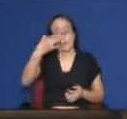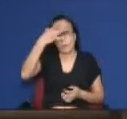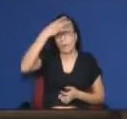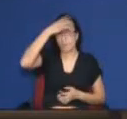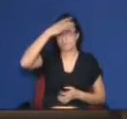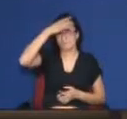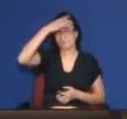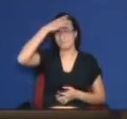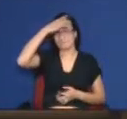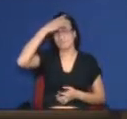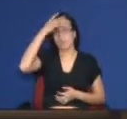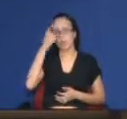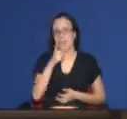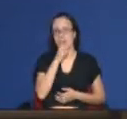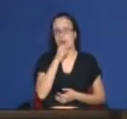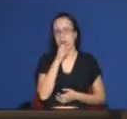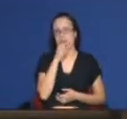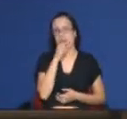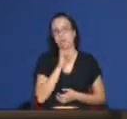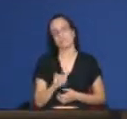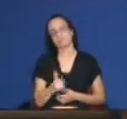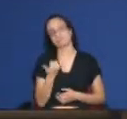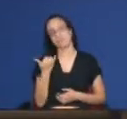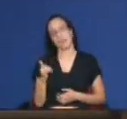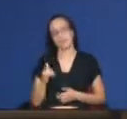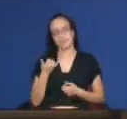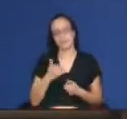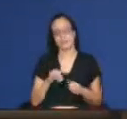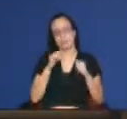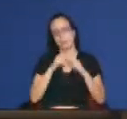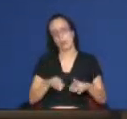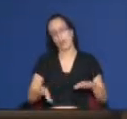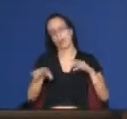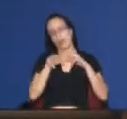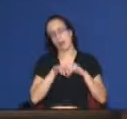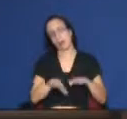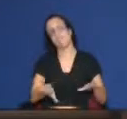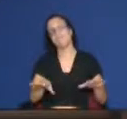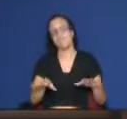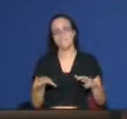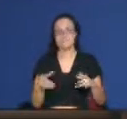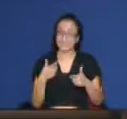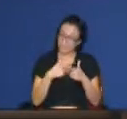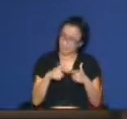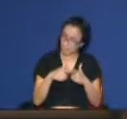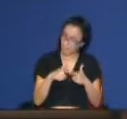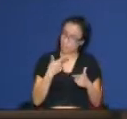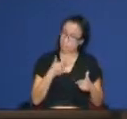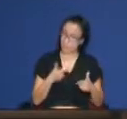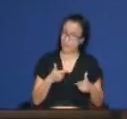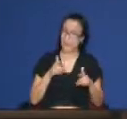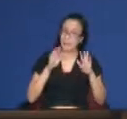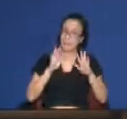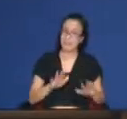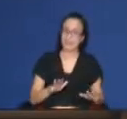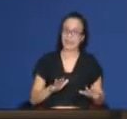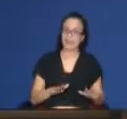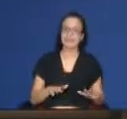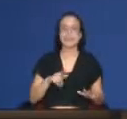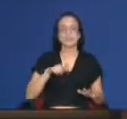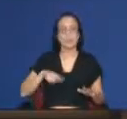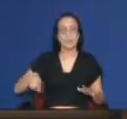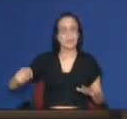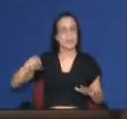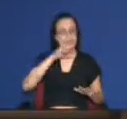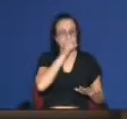a gente não tendo problema, mesmo a gente não estando na situação de municípios vizinhos da capital, a Odebrecht vai iniciar aqui em